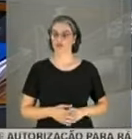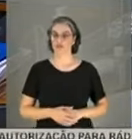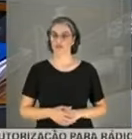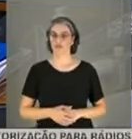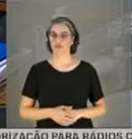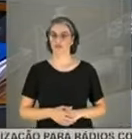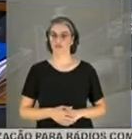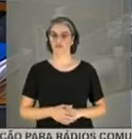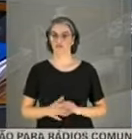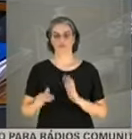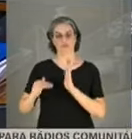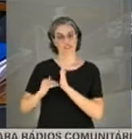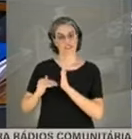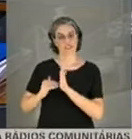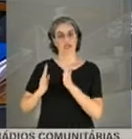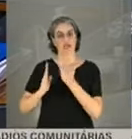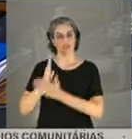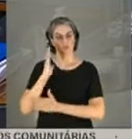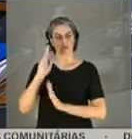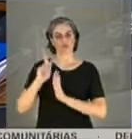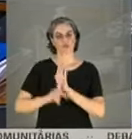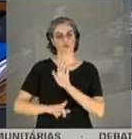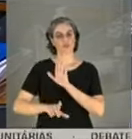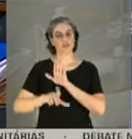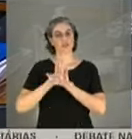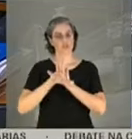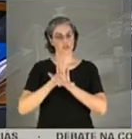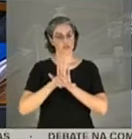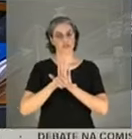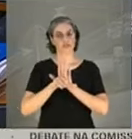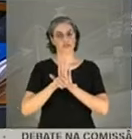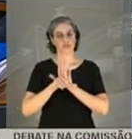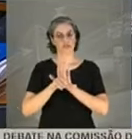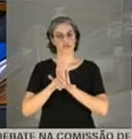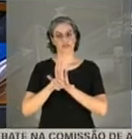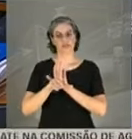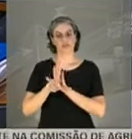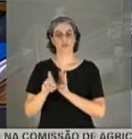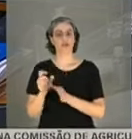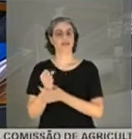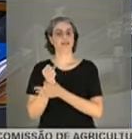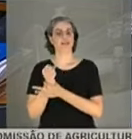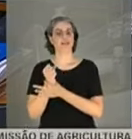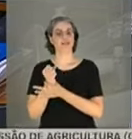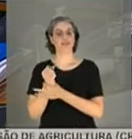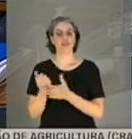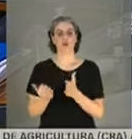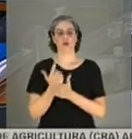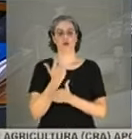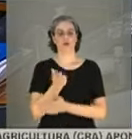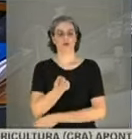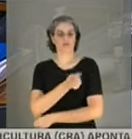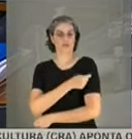informa, depois que o Senado aprova um projeto de lei para garantir a aquisição das